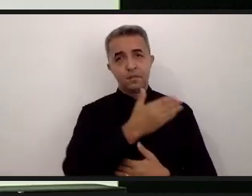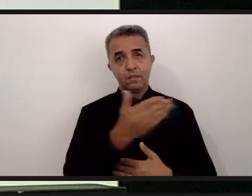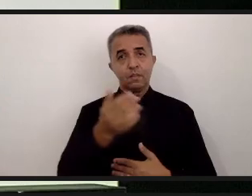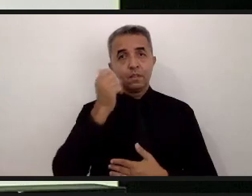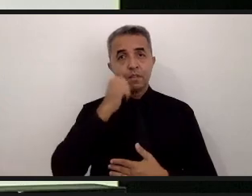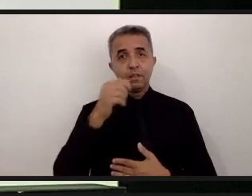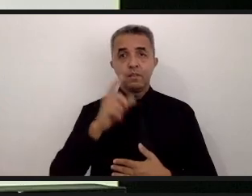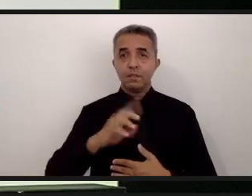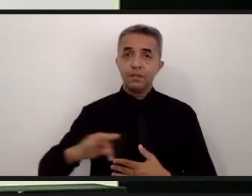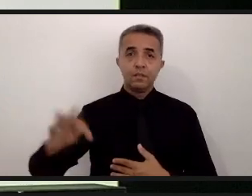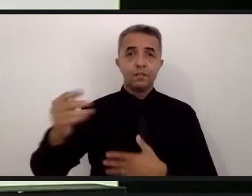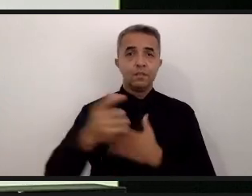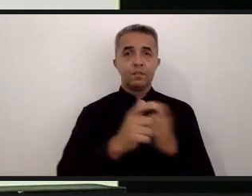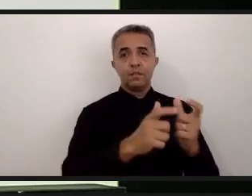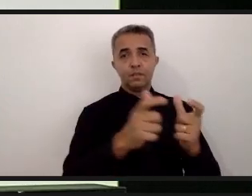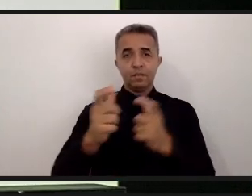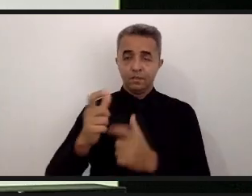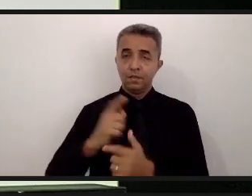em todas.